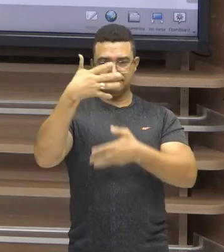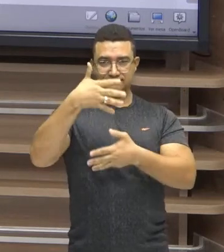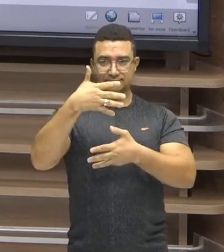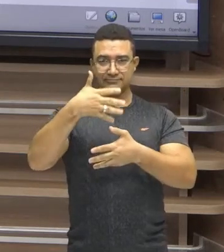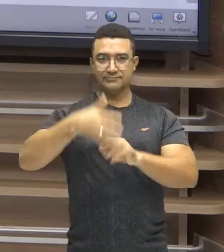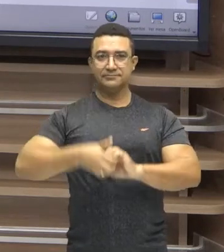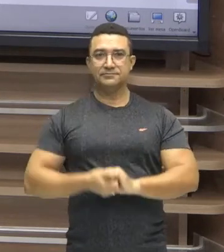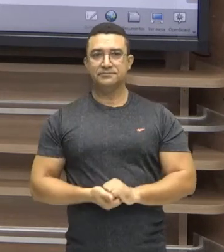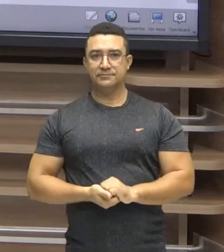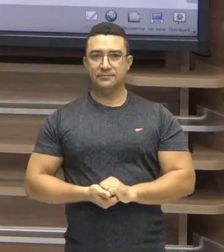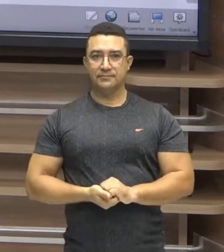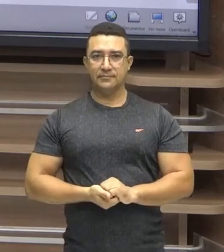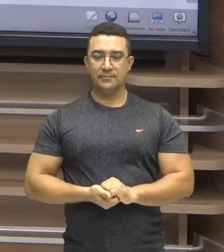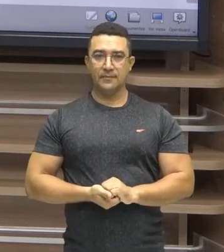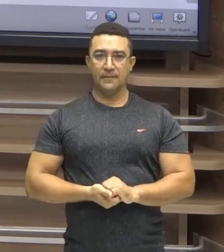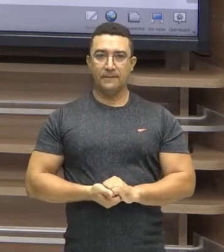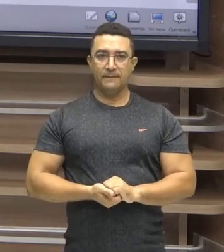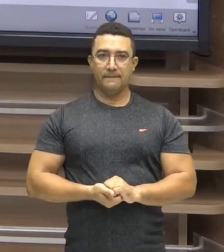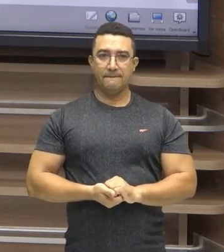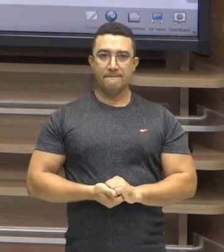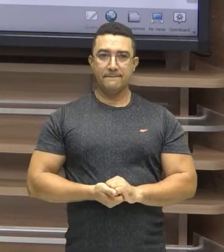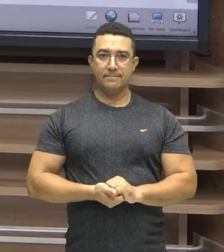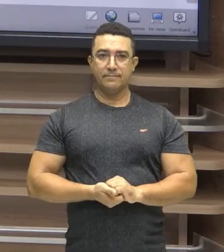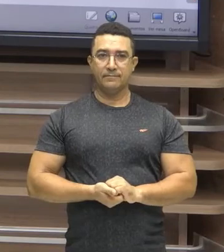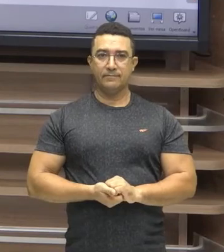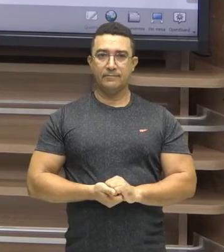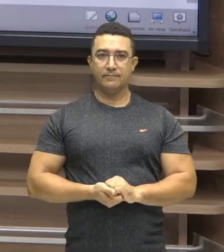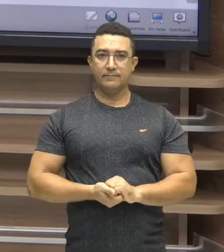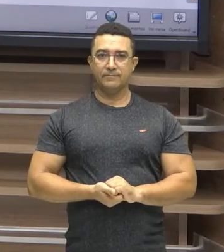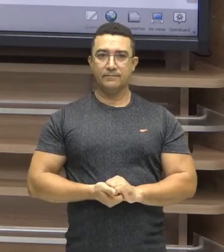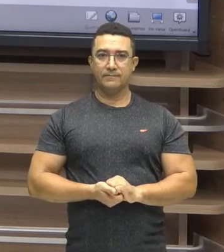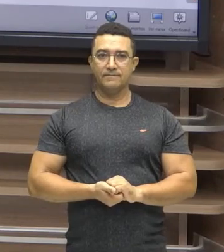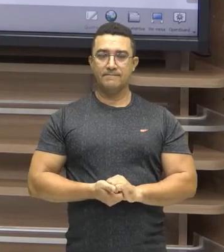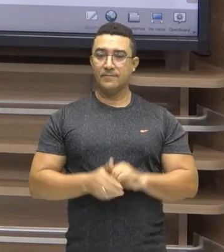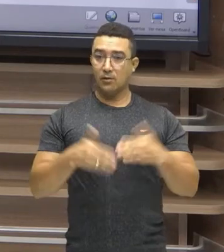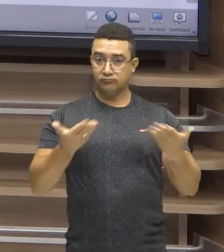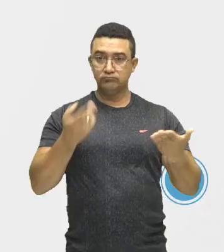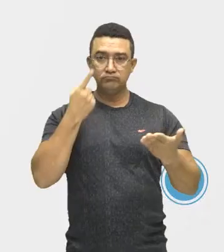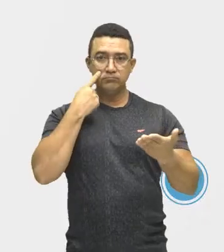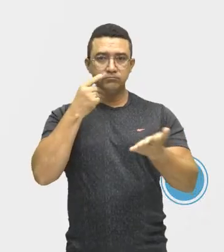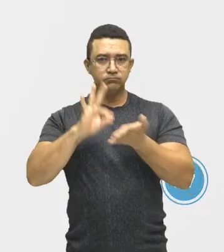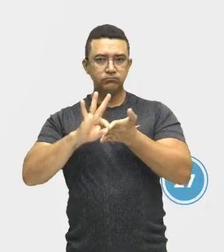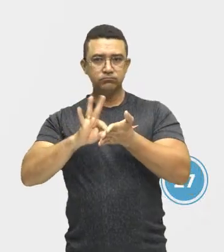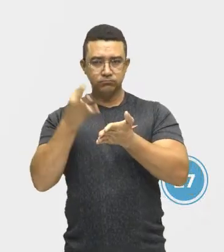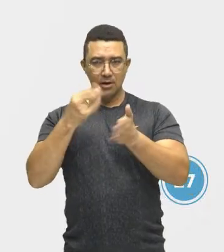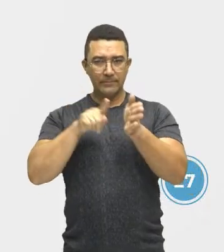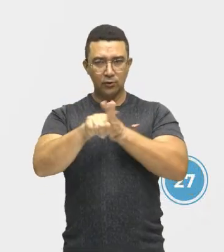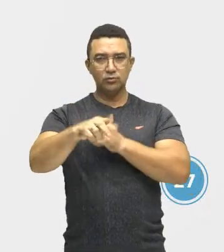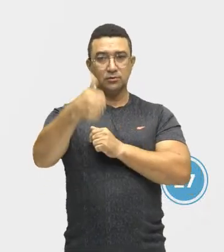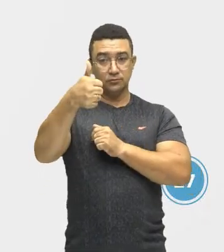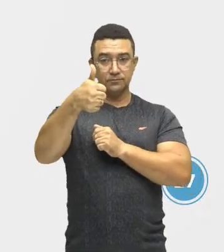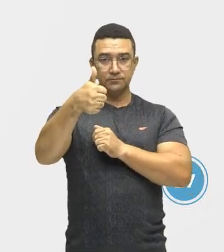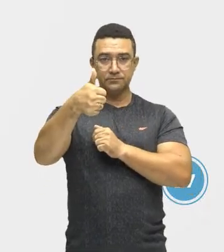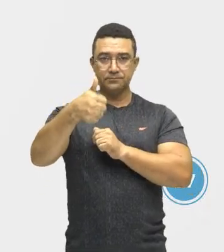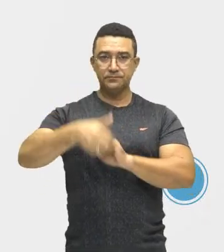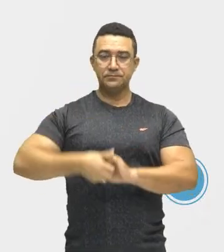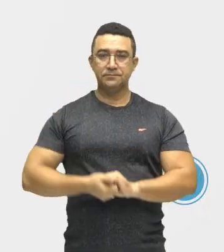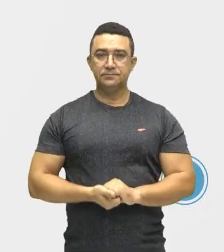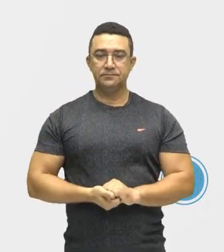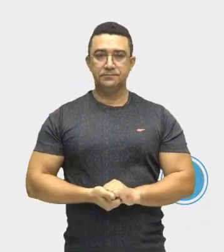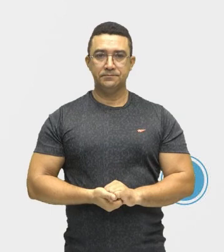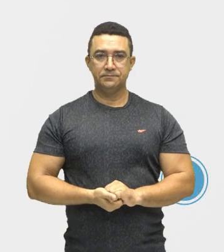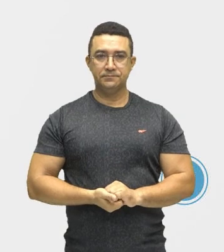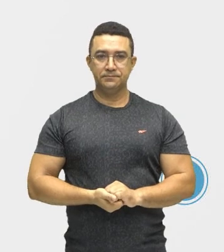aí no nosso chat. Então vamos verificar aí a questão 1. Vamos verificar a questão 1.